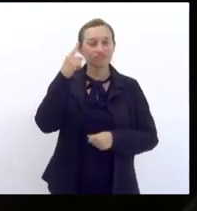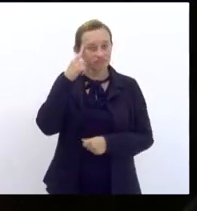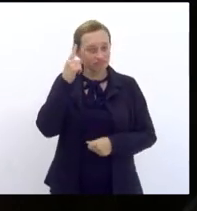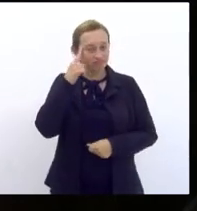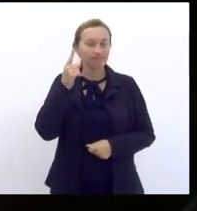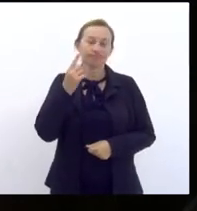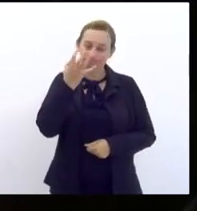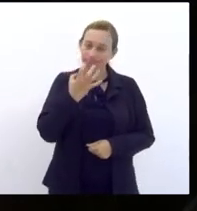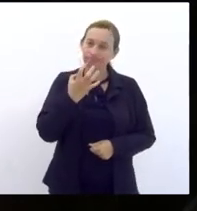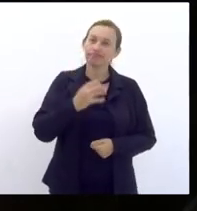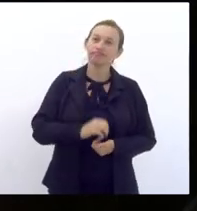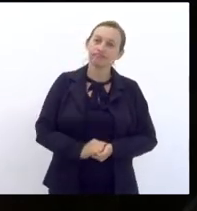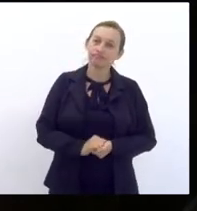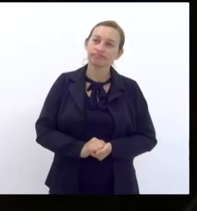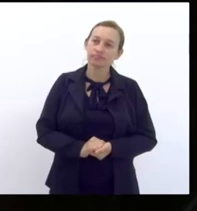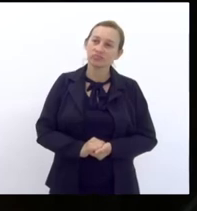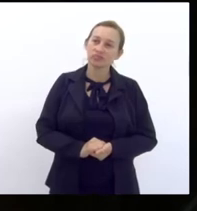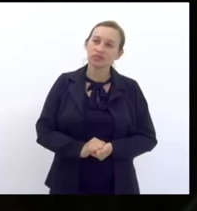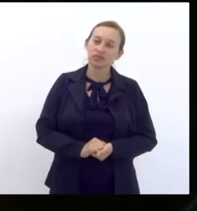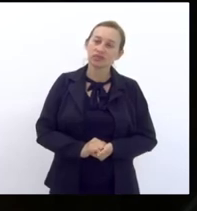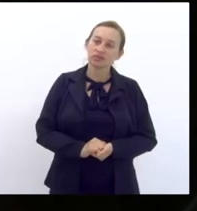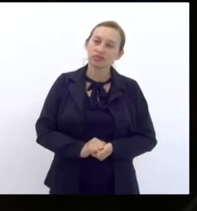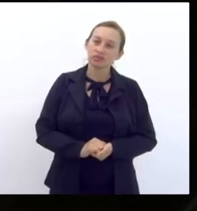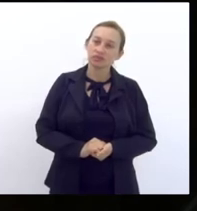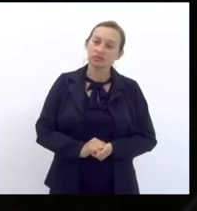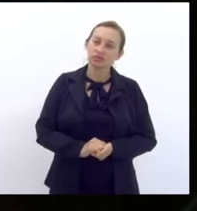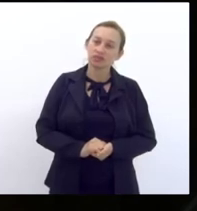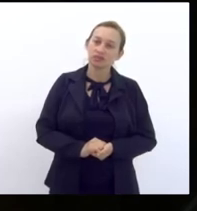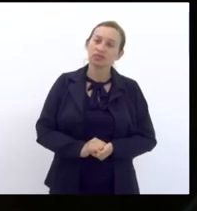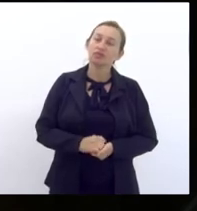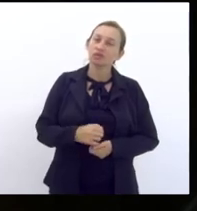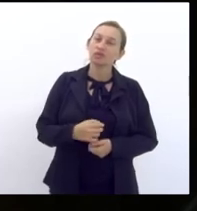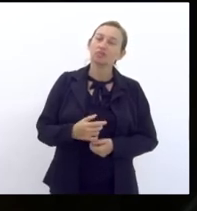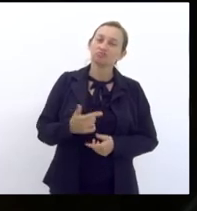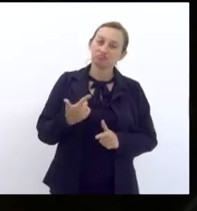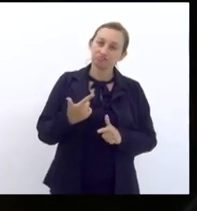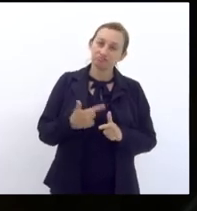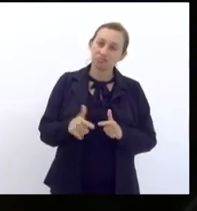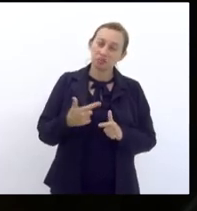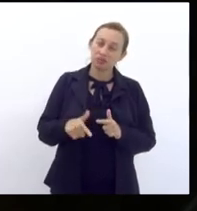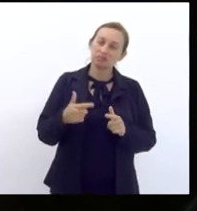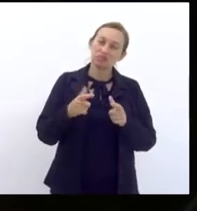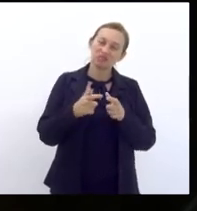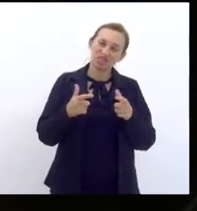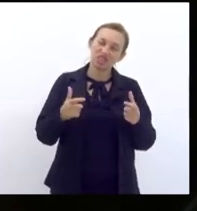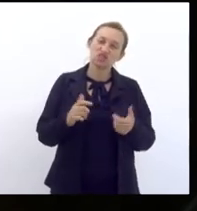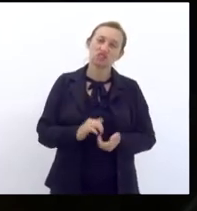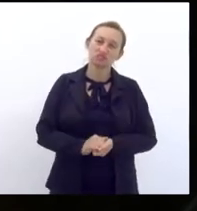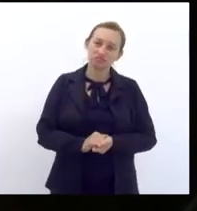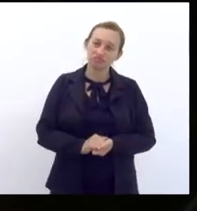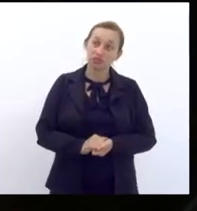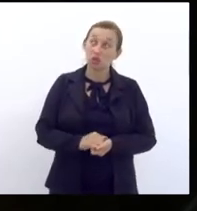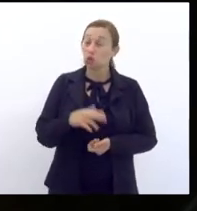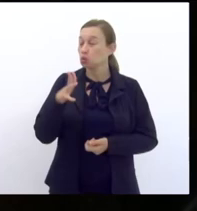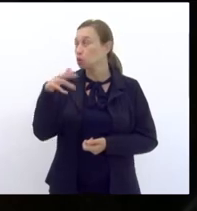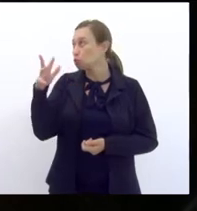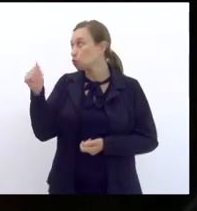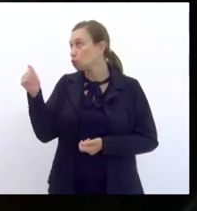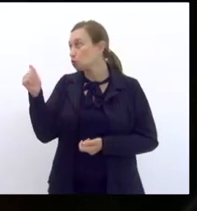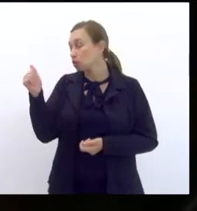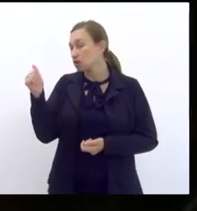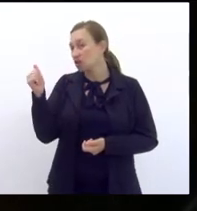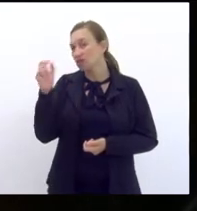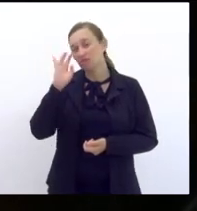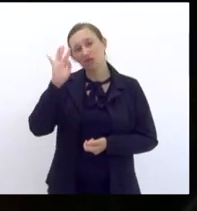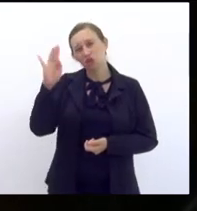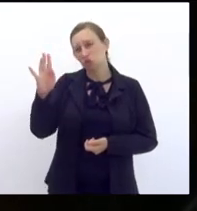pensa sério nisso é preciso se pesca com eloquência que a situação é gravíssima é muito grave talvez como nunca teve desses